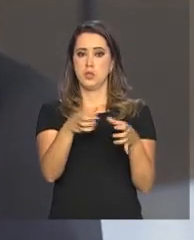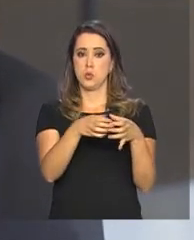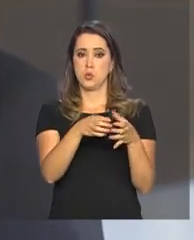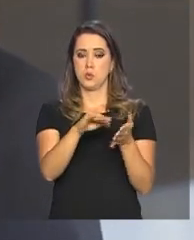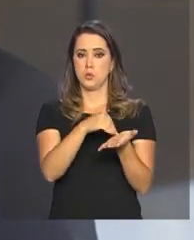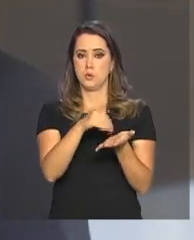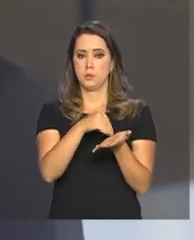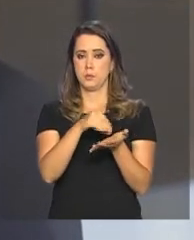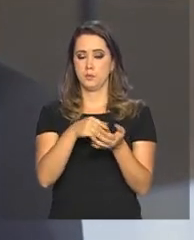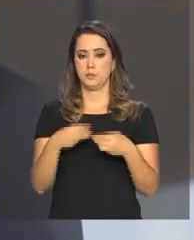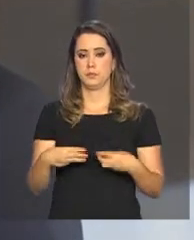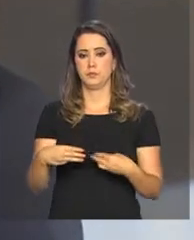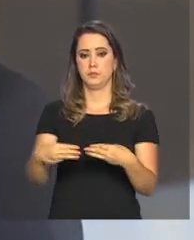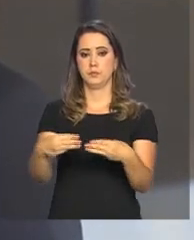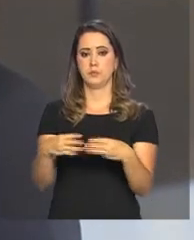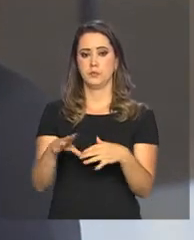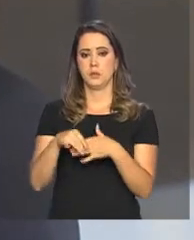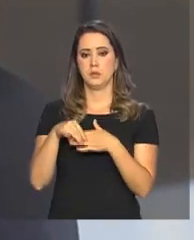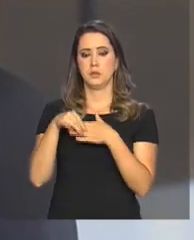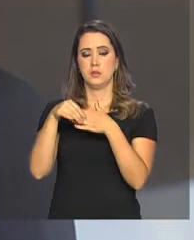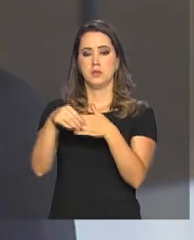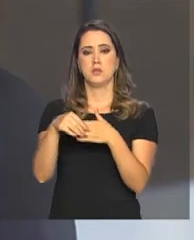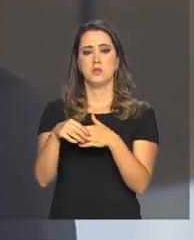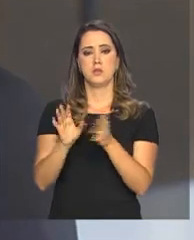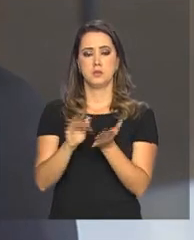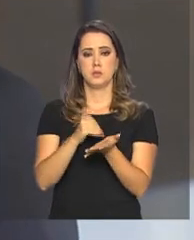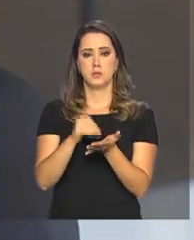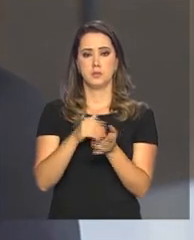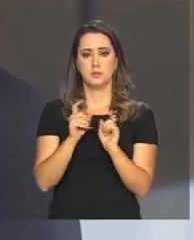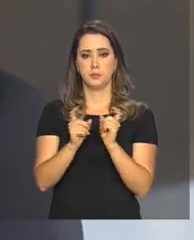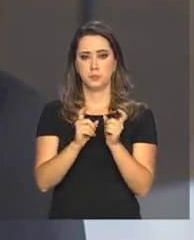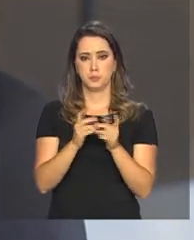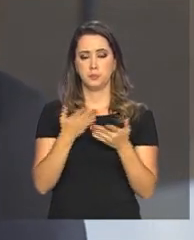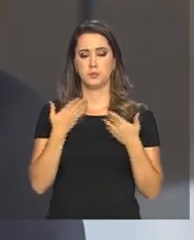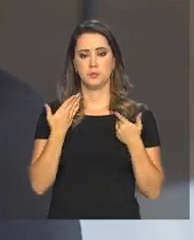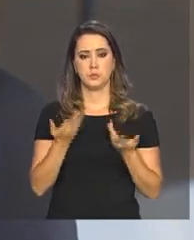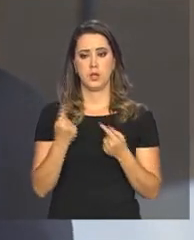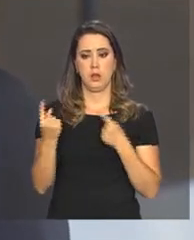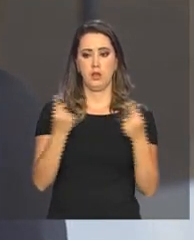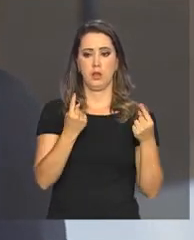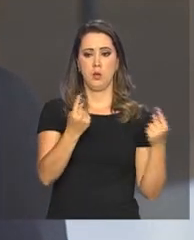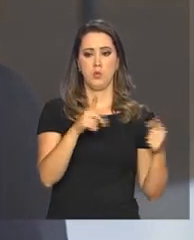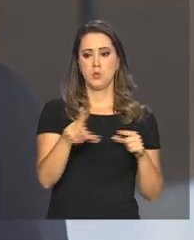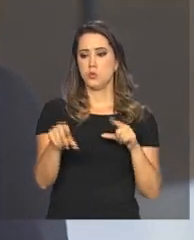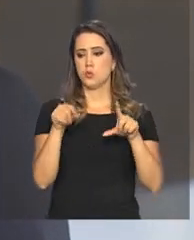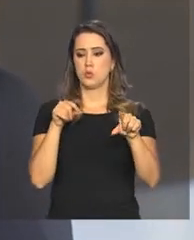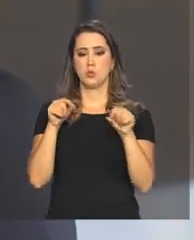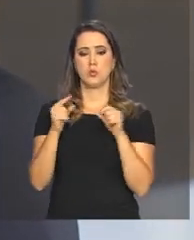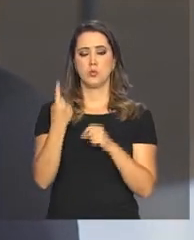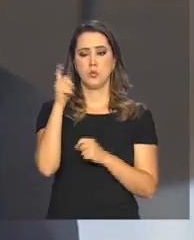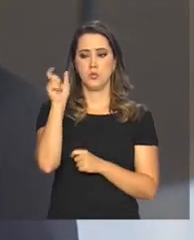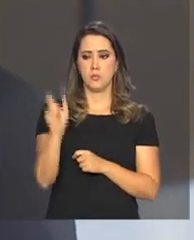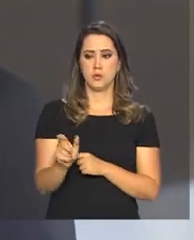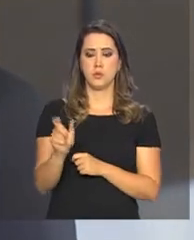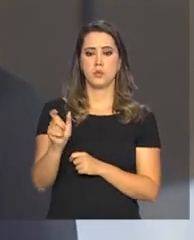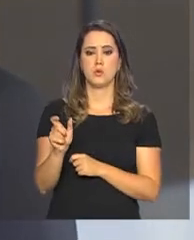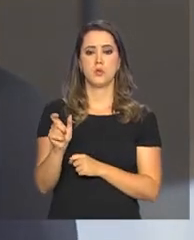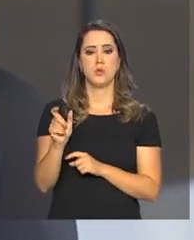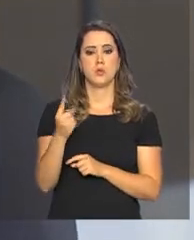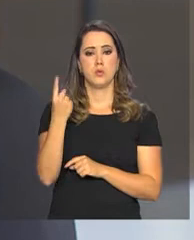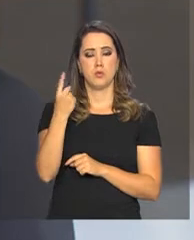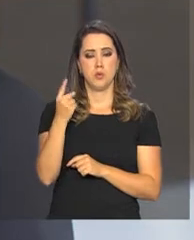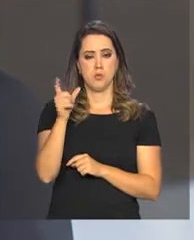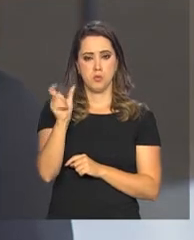ministério e coordenado pela secretaria executiva cada resgatar indicará um membro titular e membro